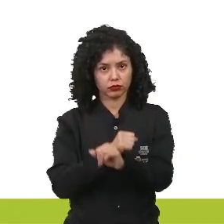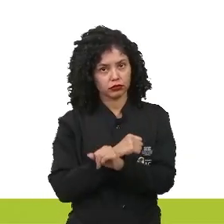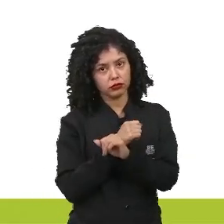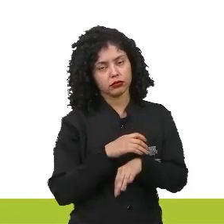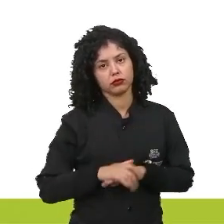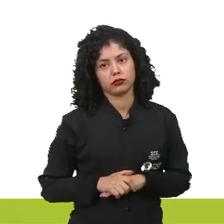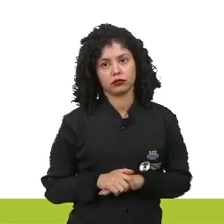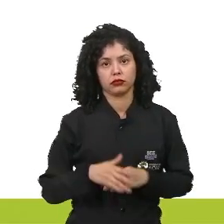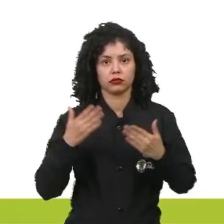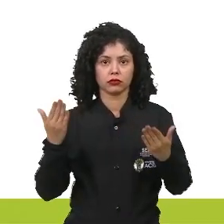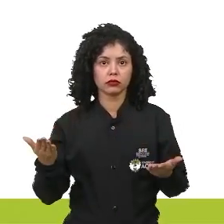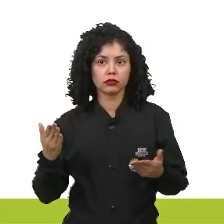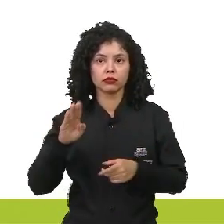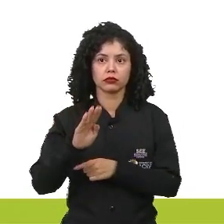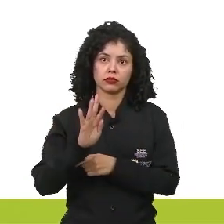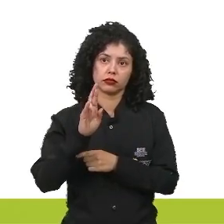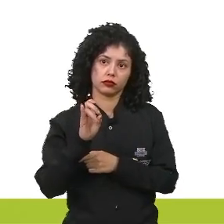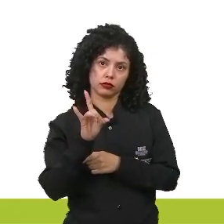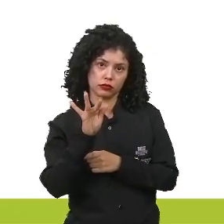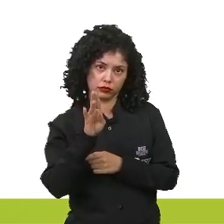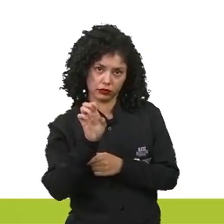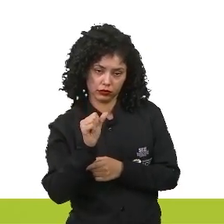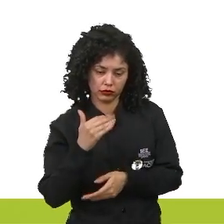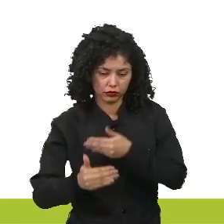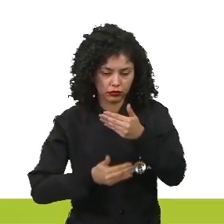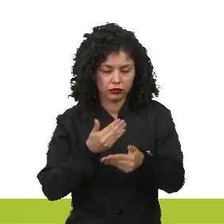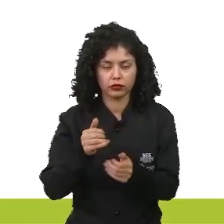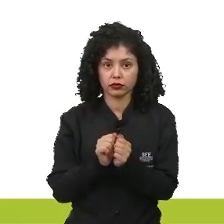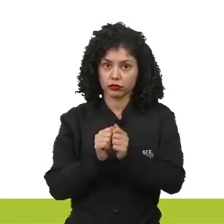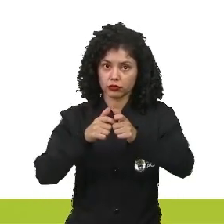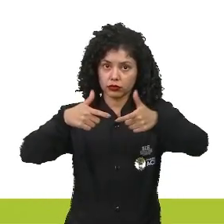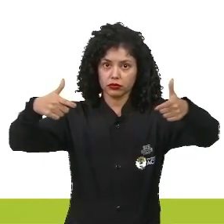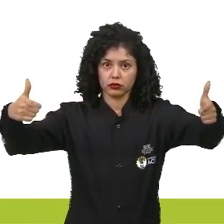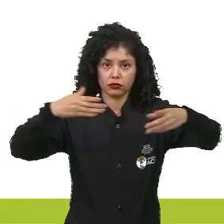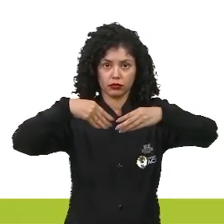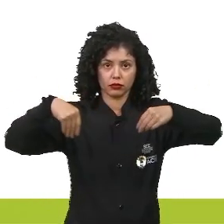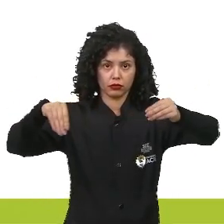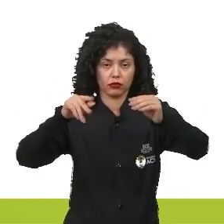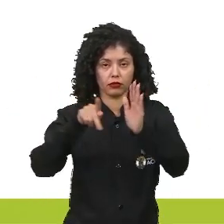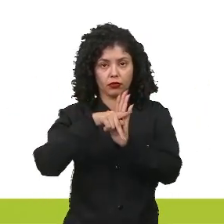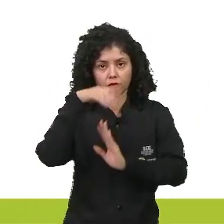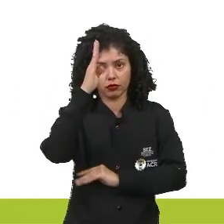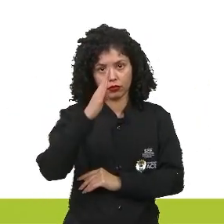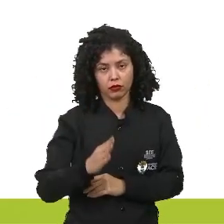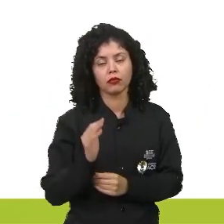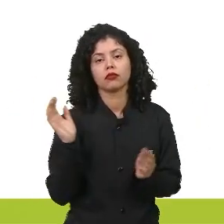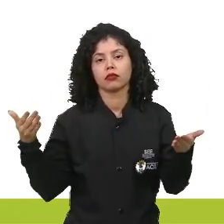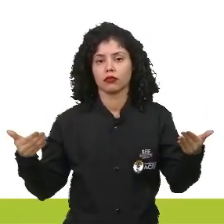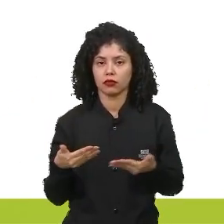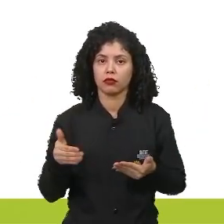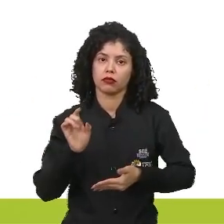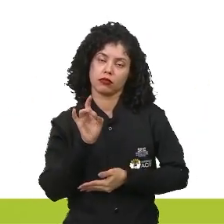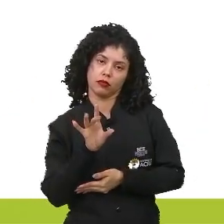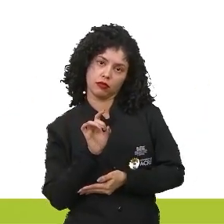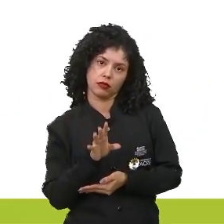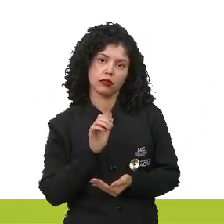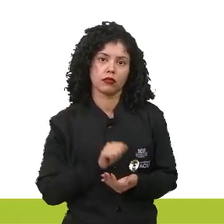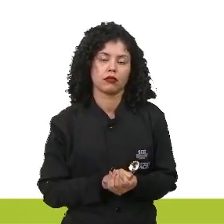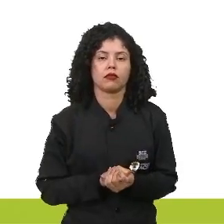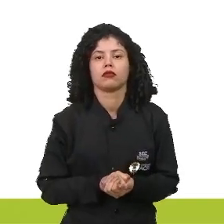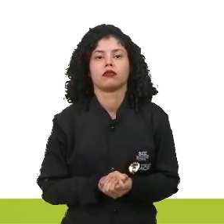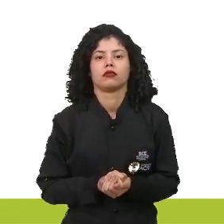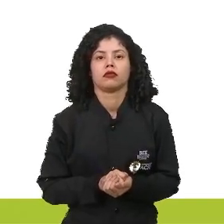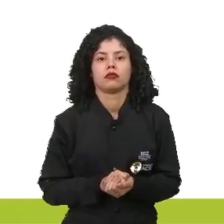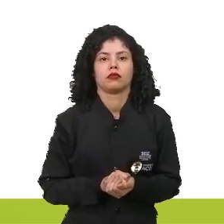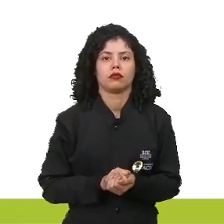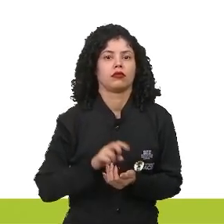escravizados. Então, esses bandeirantes, eles fazem parte desse processo de expansão territorial do Brasil, que agora não fica mais somente naquela parte da costa